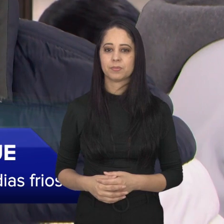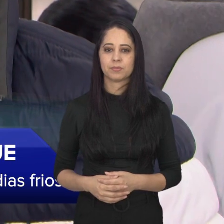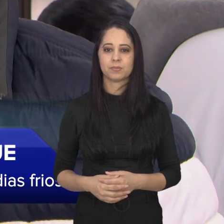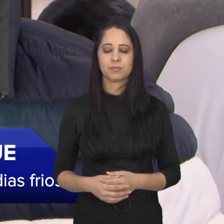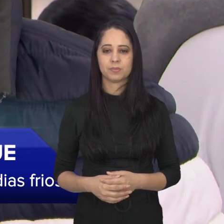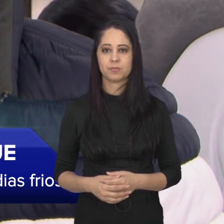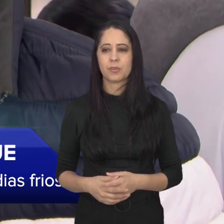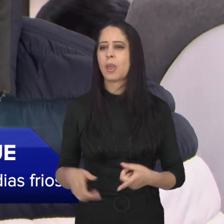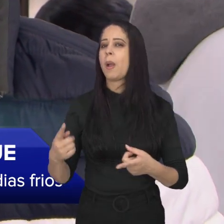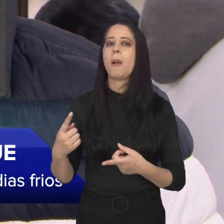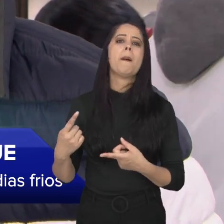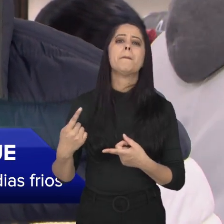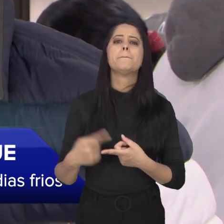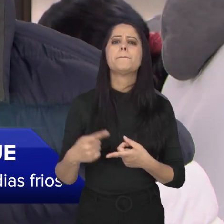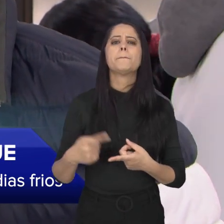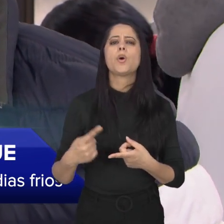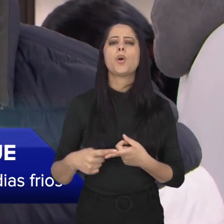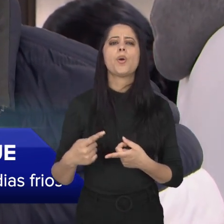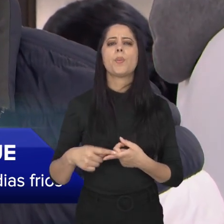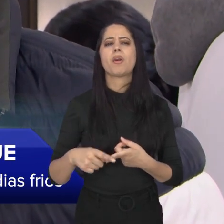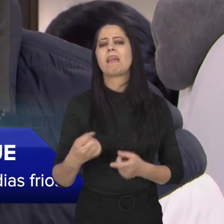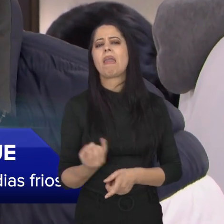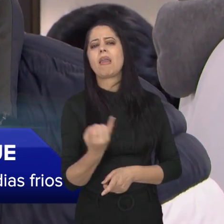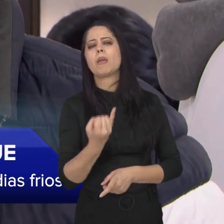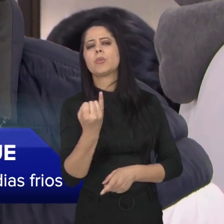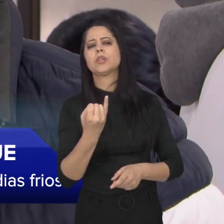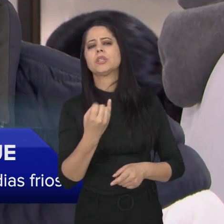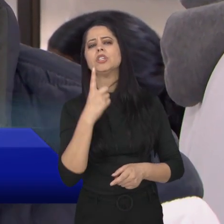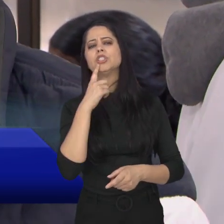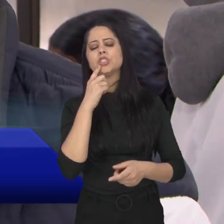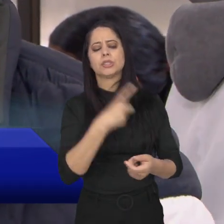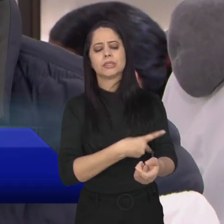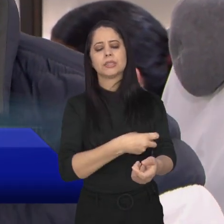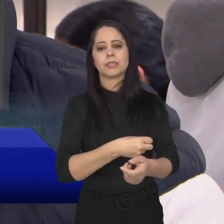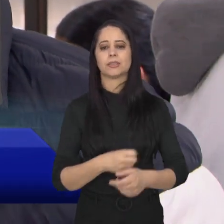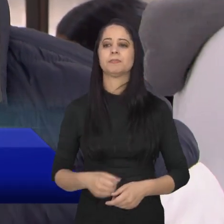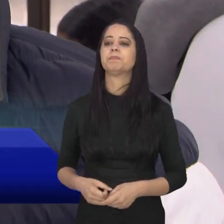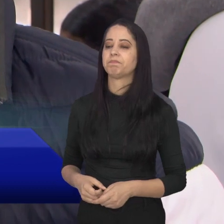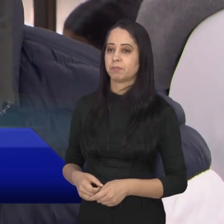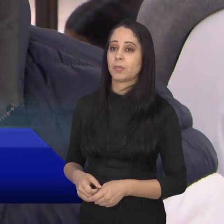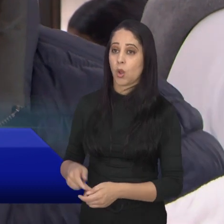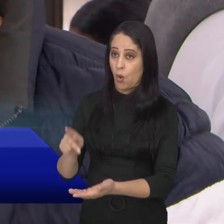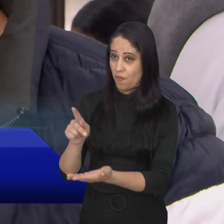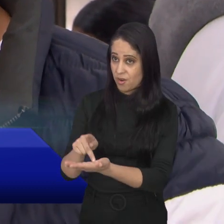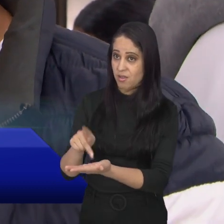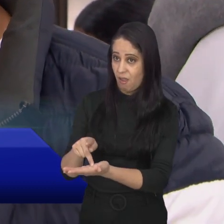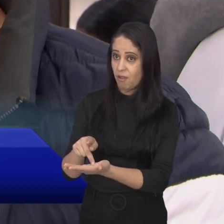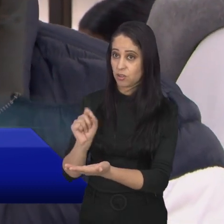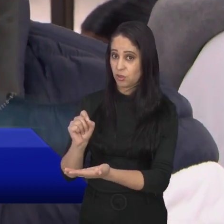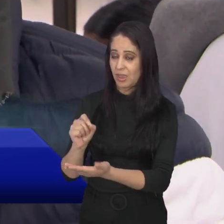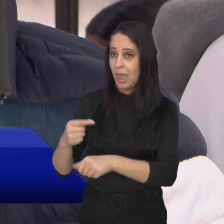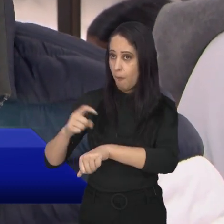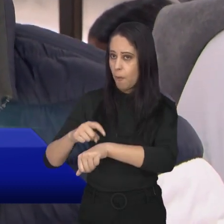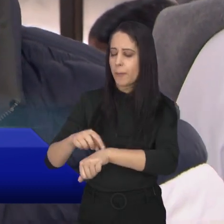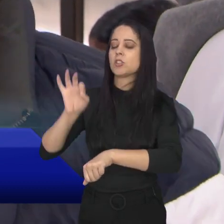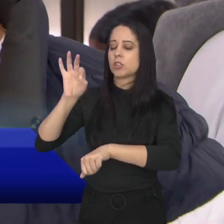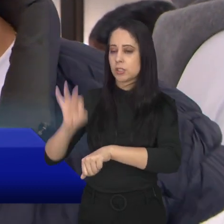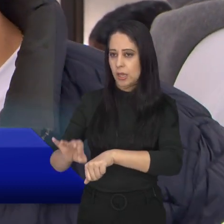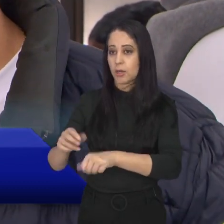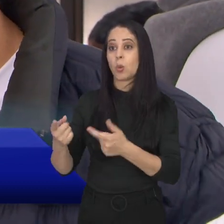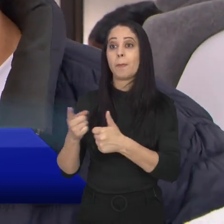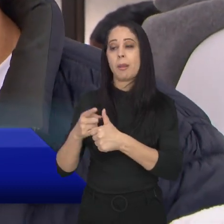em relação à doação de sangue, ao chamado Junho Vermelho, e a gente fala um pouco a respeito da importância desse gesto, né?